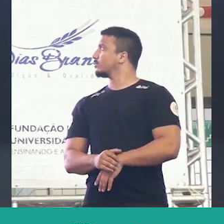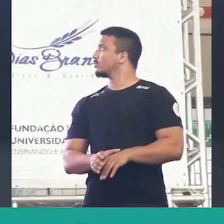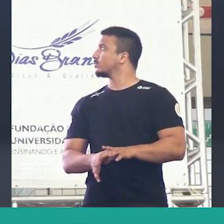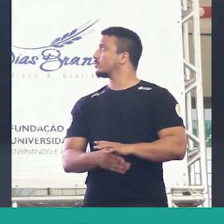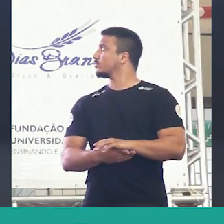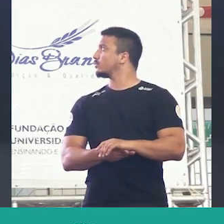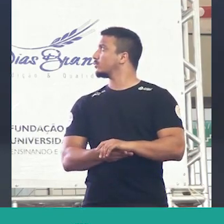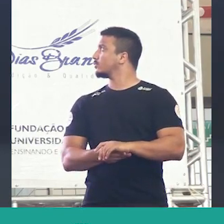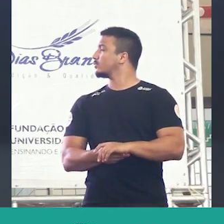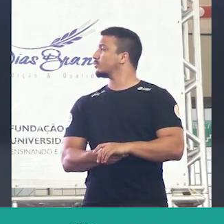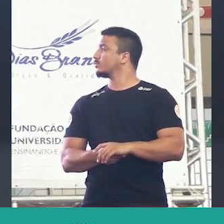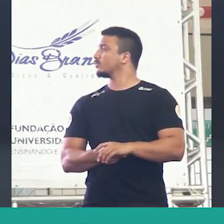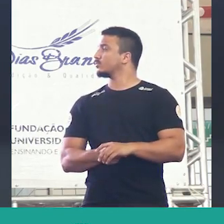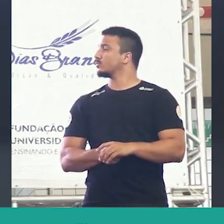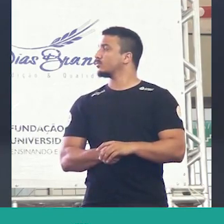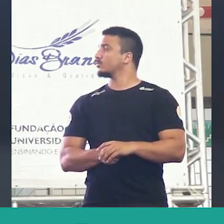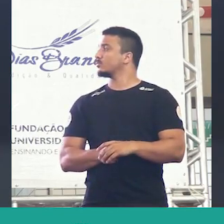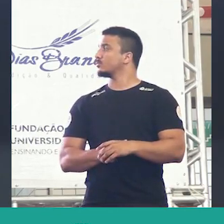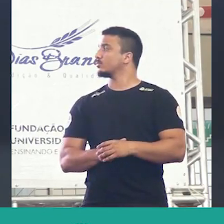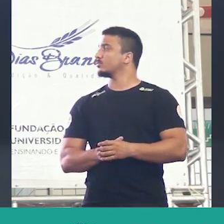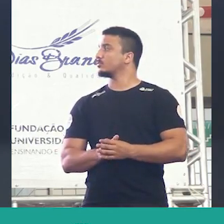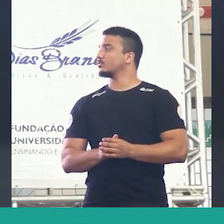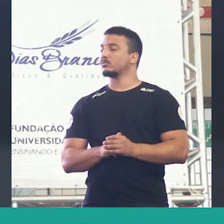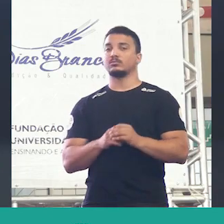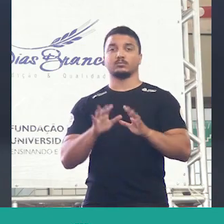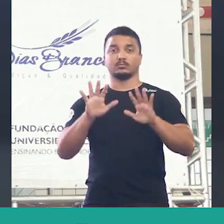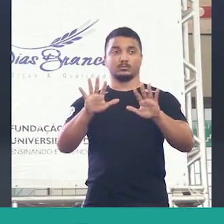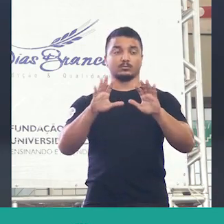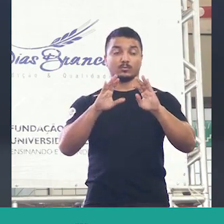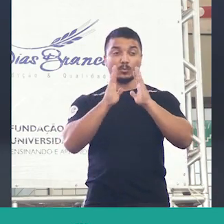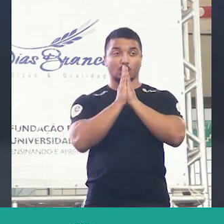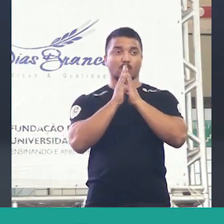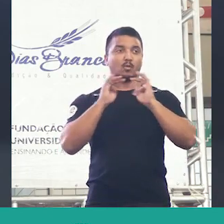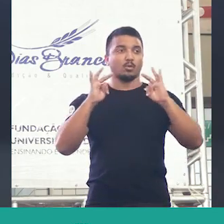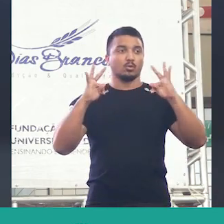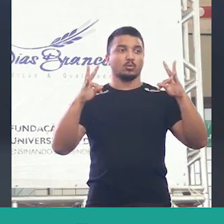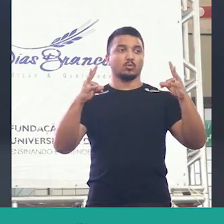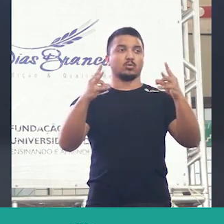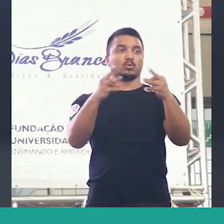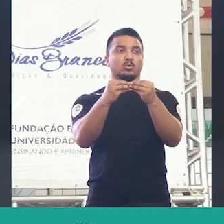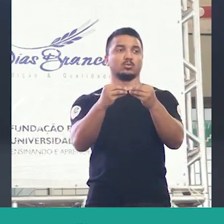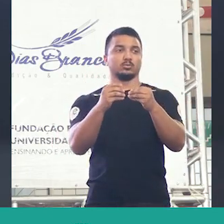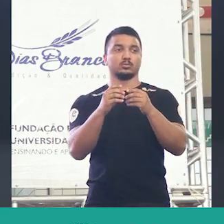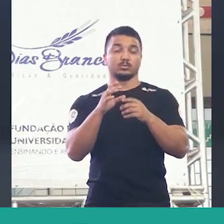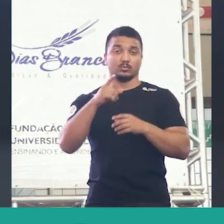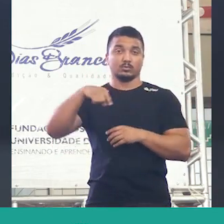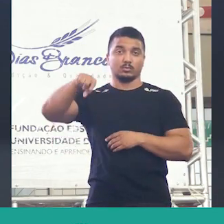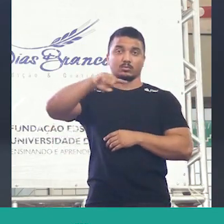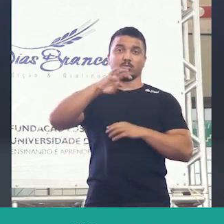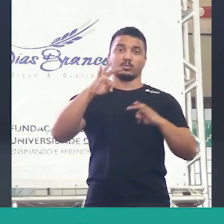lá. Eu queria que, por favor, todos, mas unanimemente, todos,